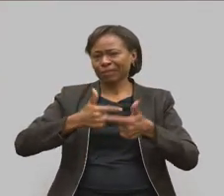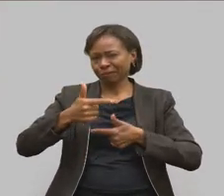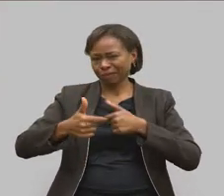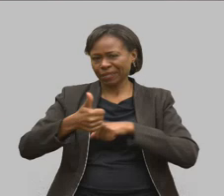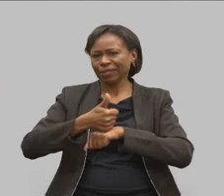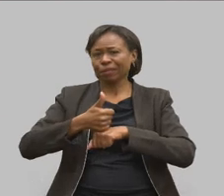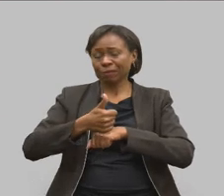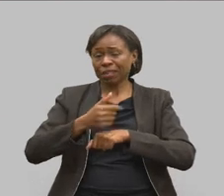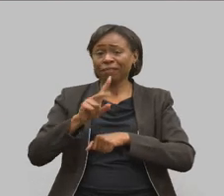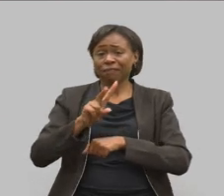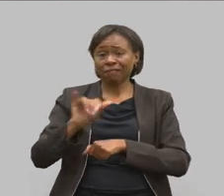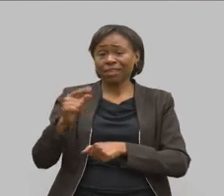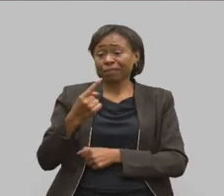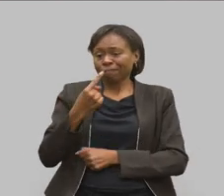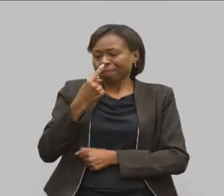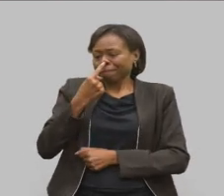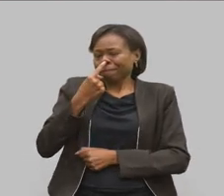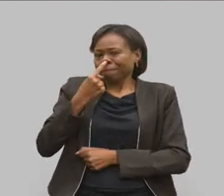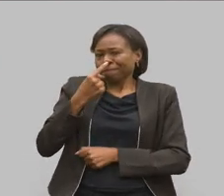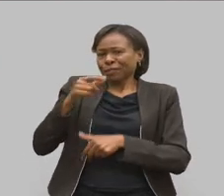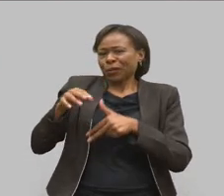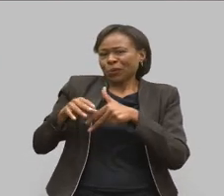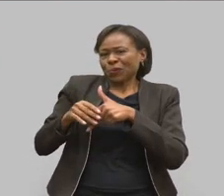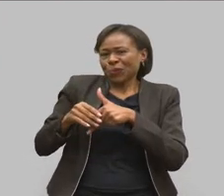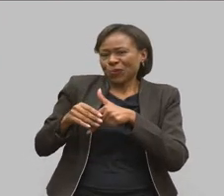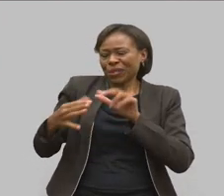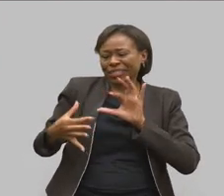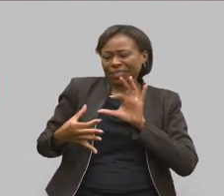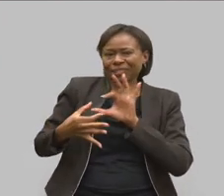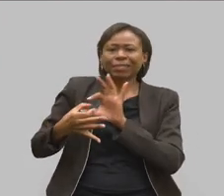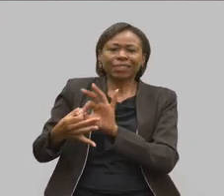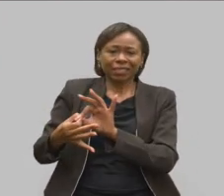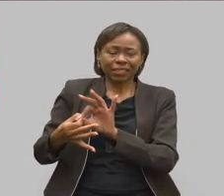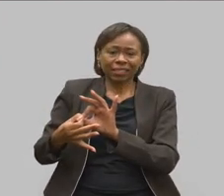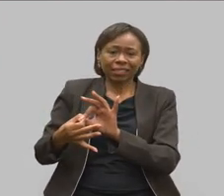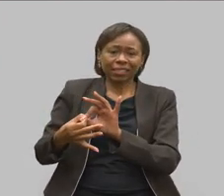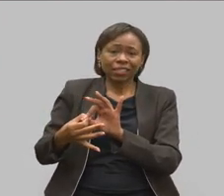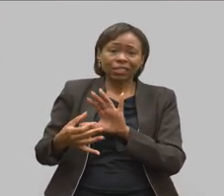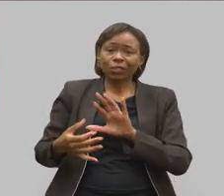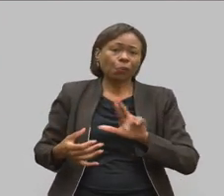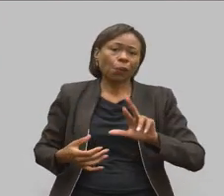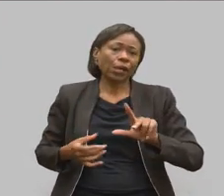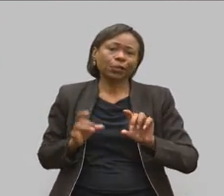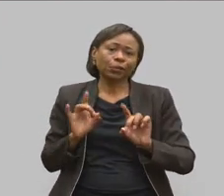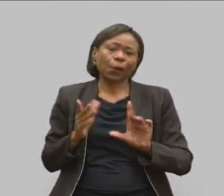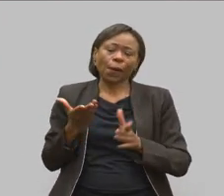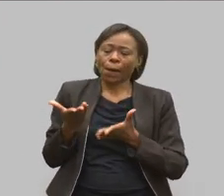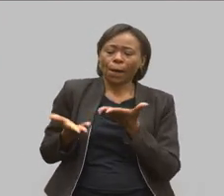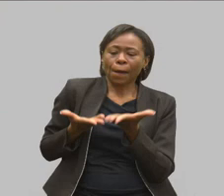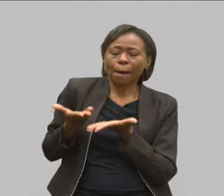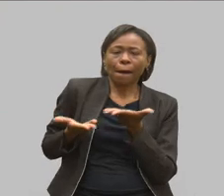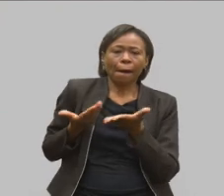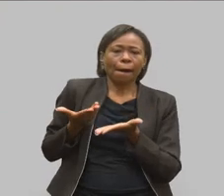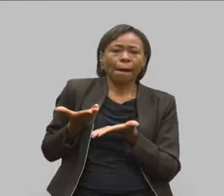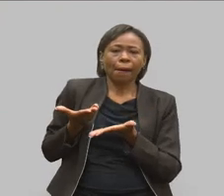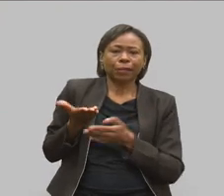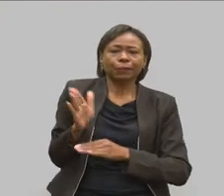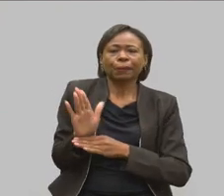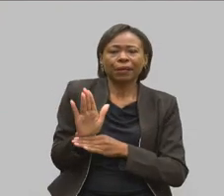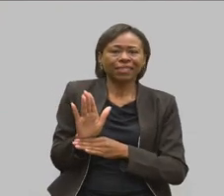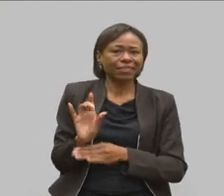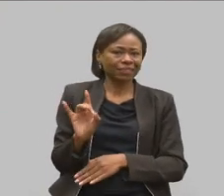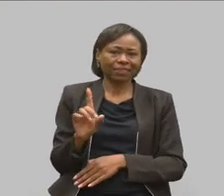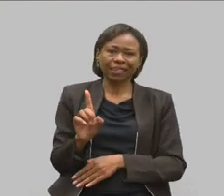vínculos que vão muito além de um uma simples prestação de assistência vocês vão